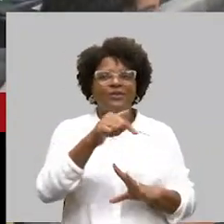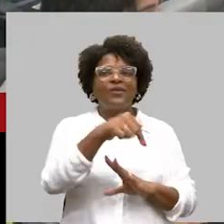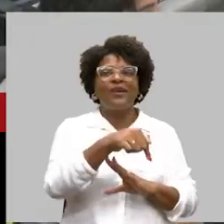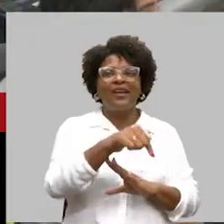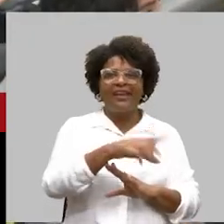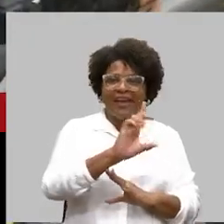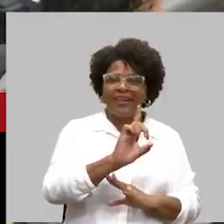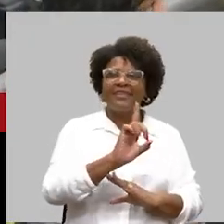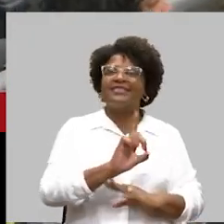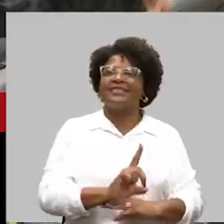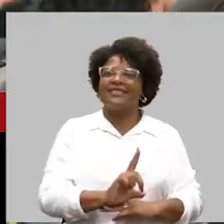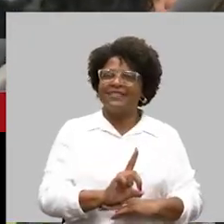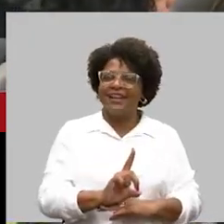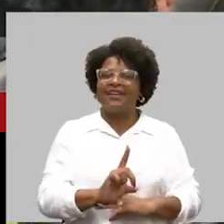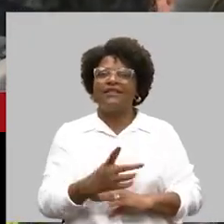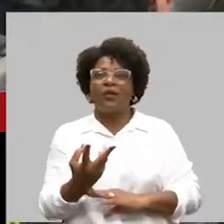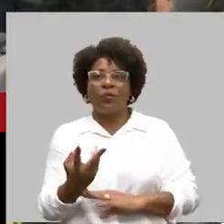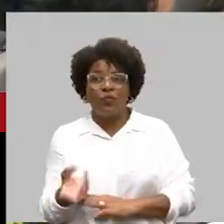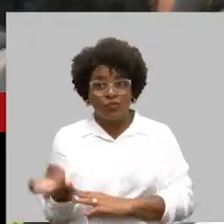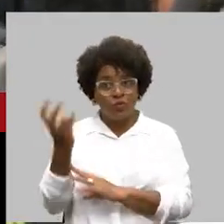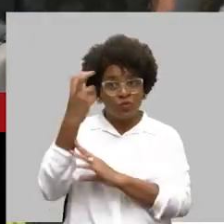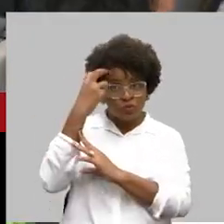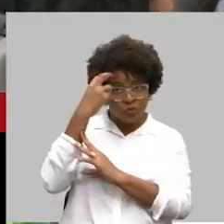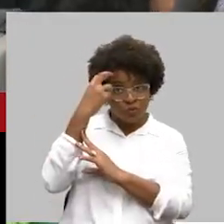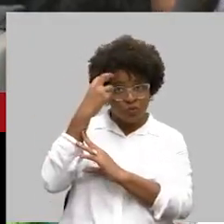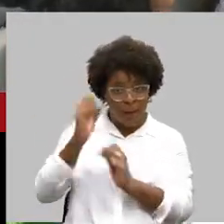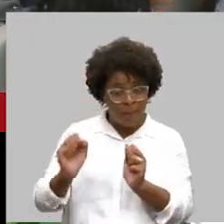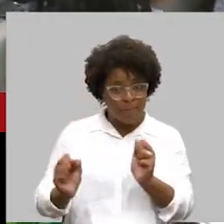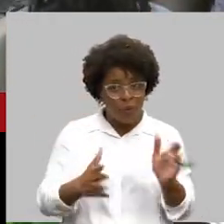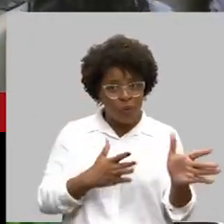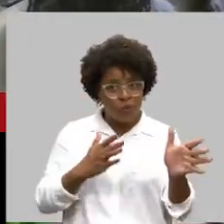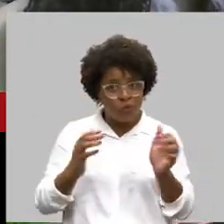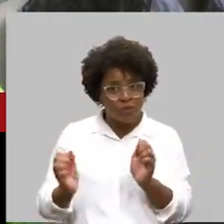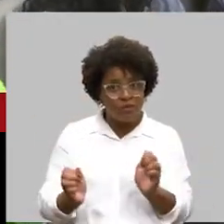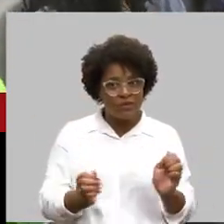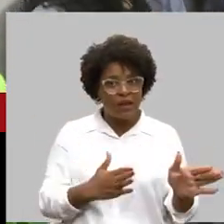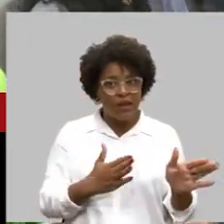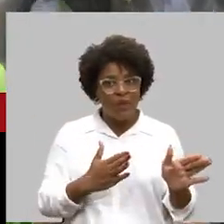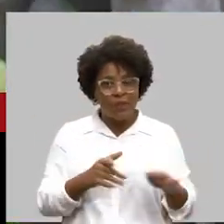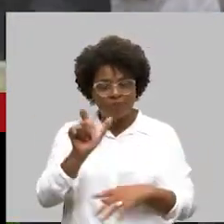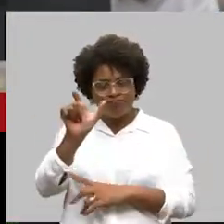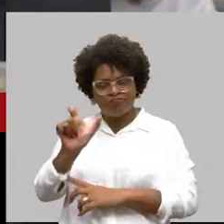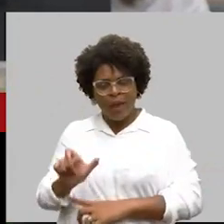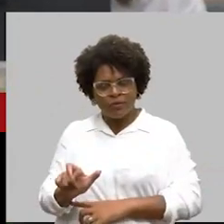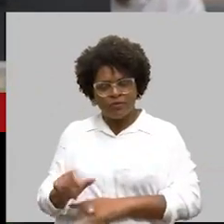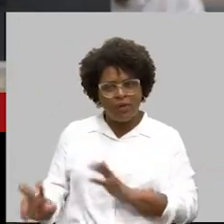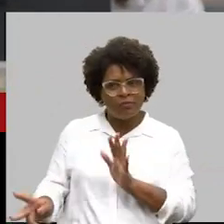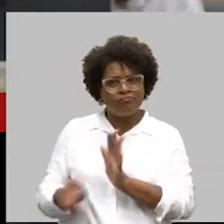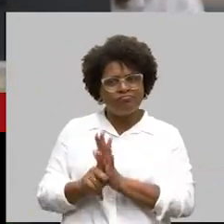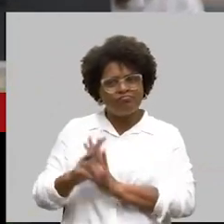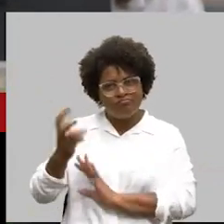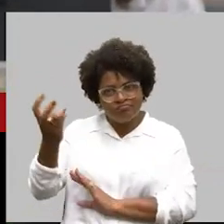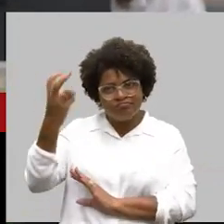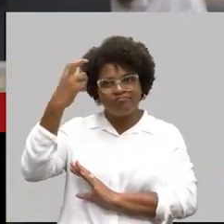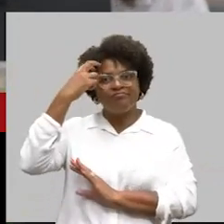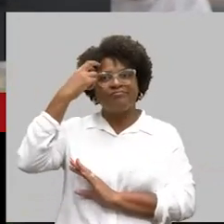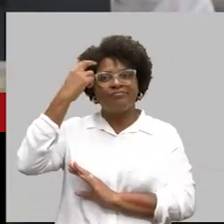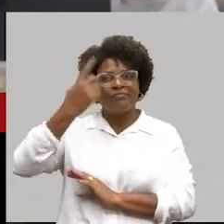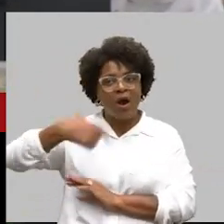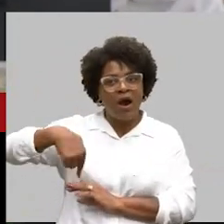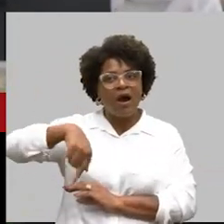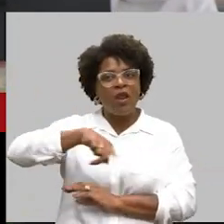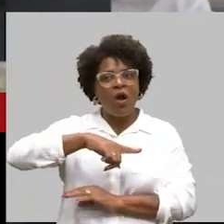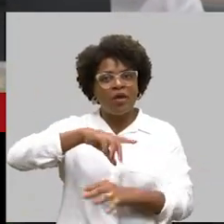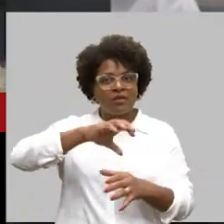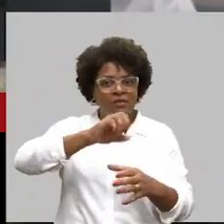praz cultura e produção sujeitos da Cultura a nossa agricultura pro bem da população